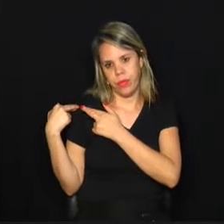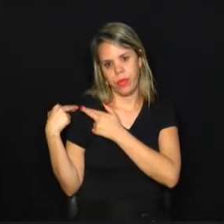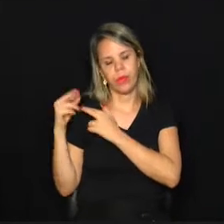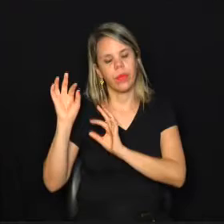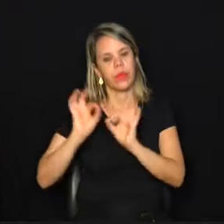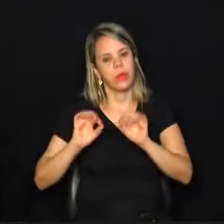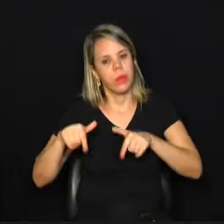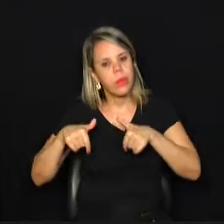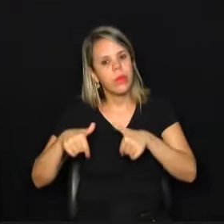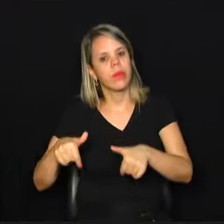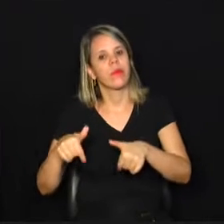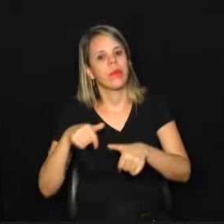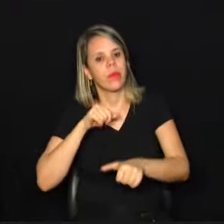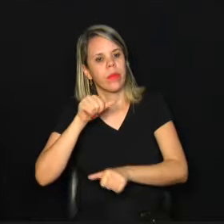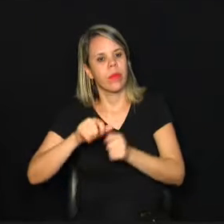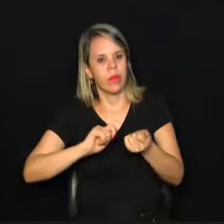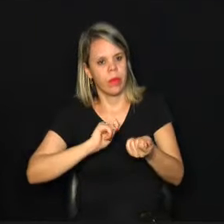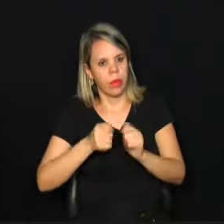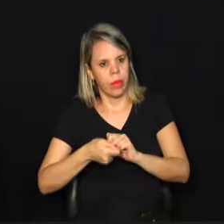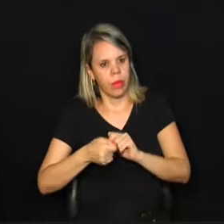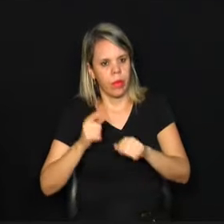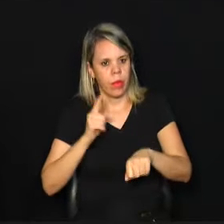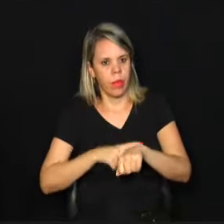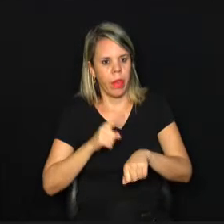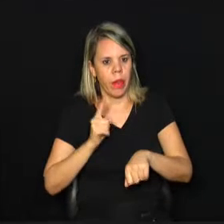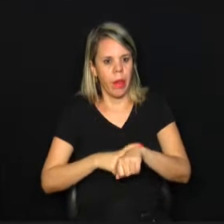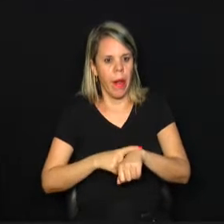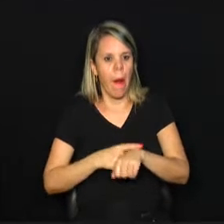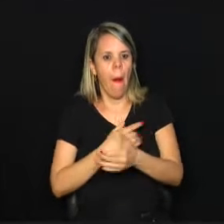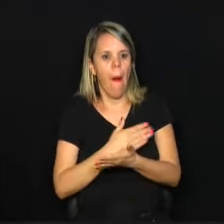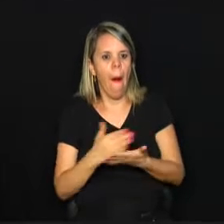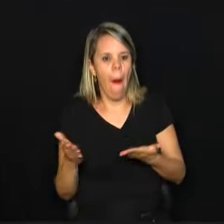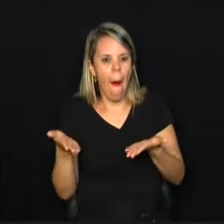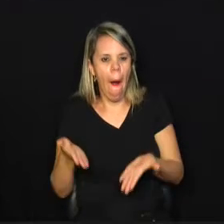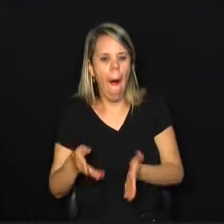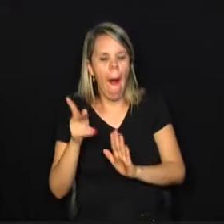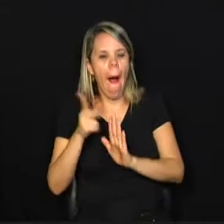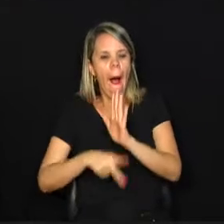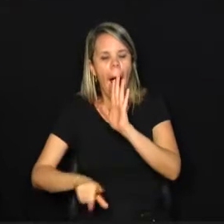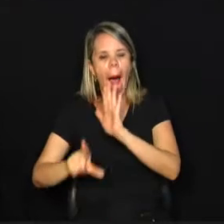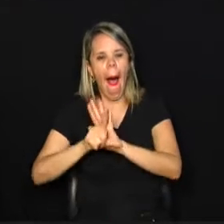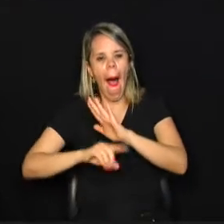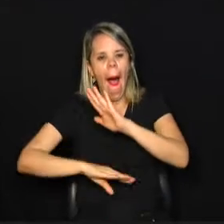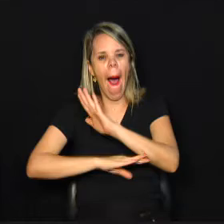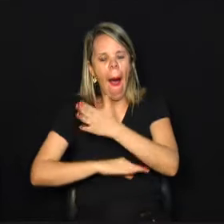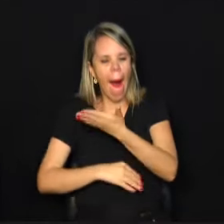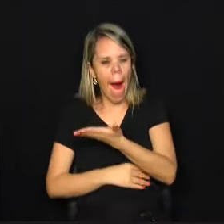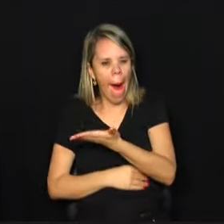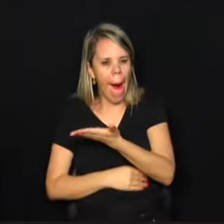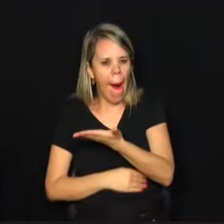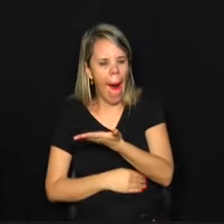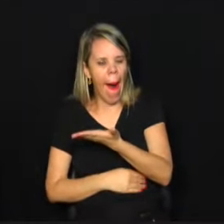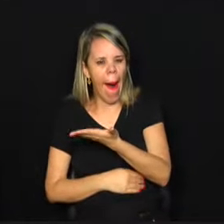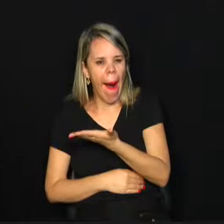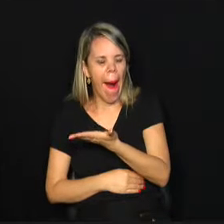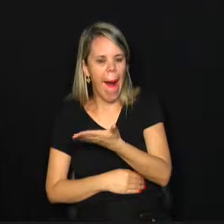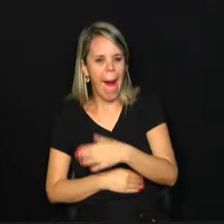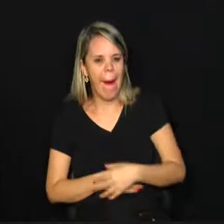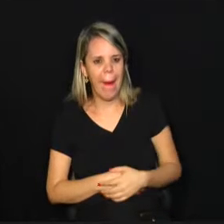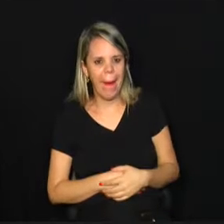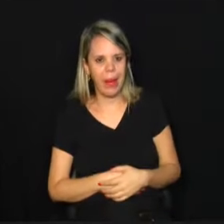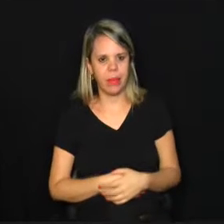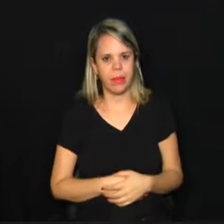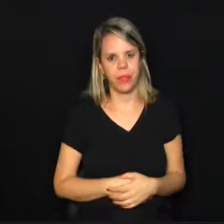providenciar essas alterações com prazo para dar entrada desse projeto de lei na Câmara. Então, eu